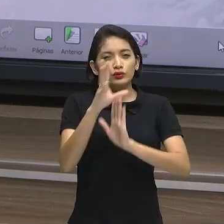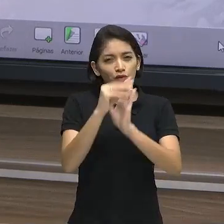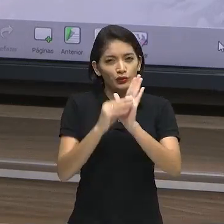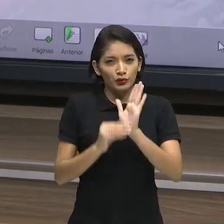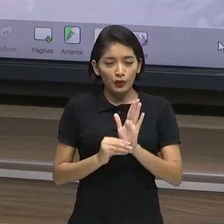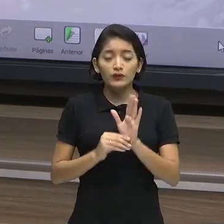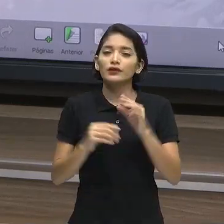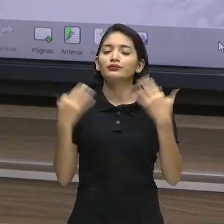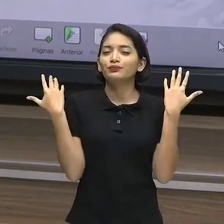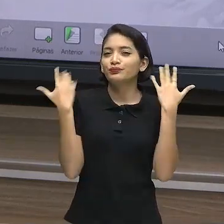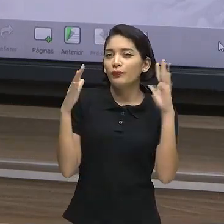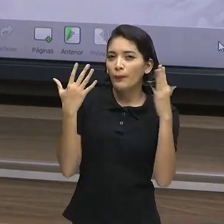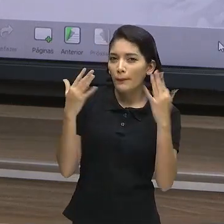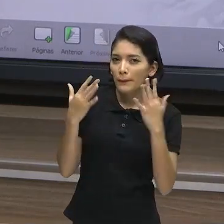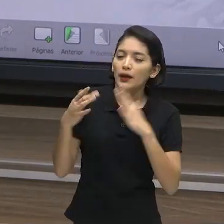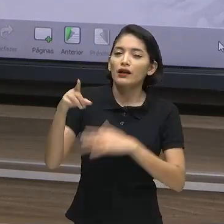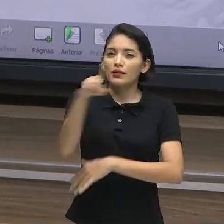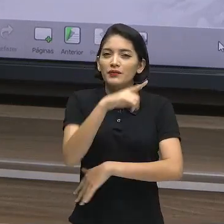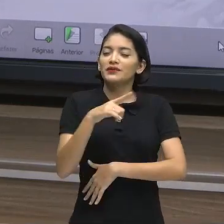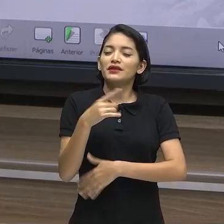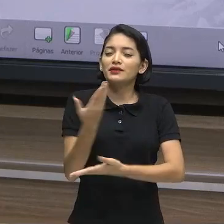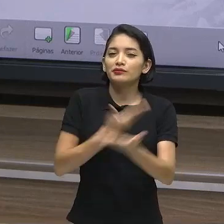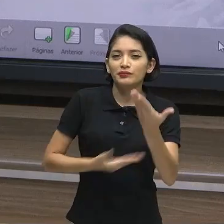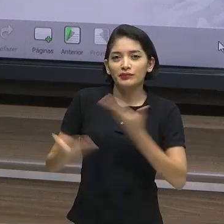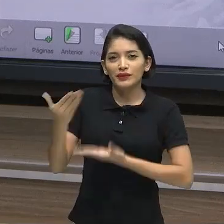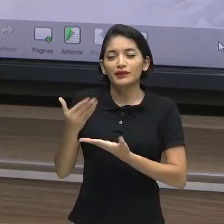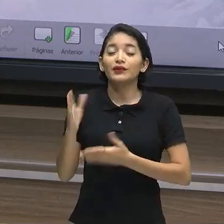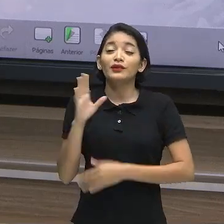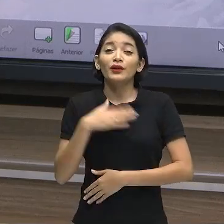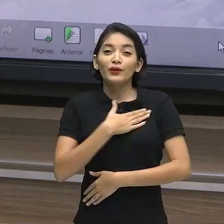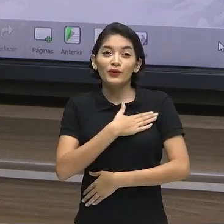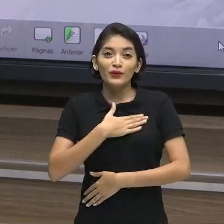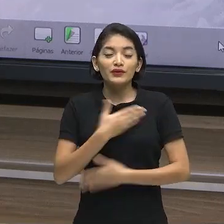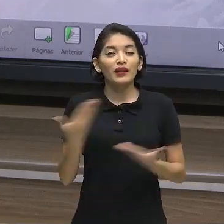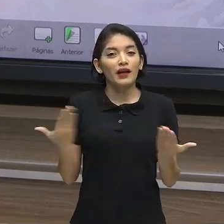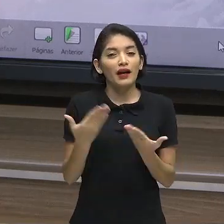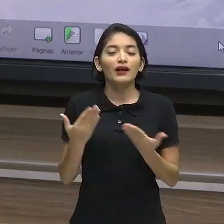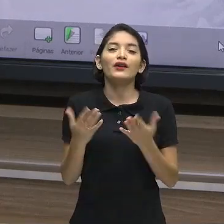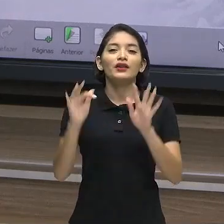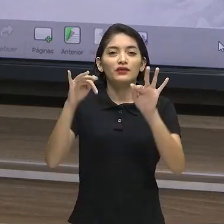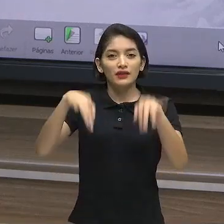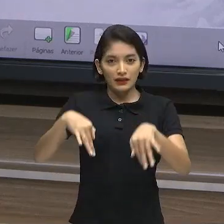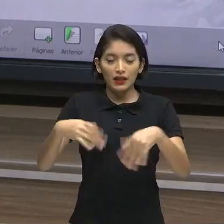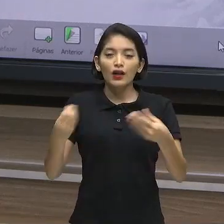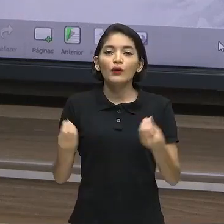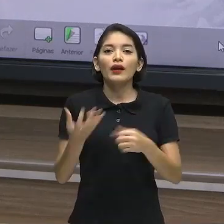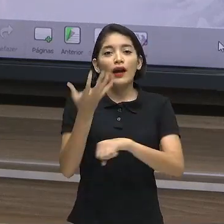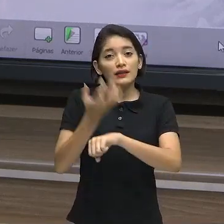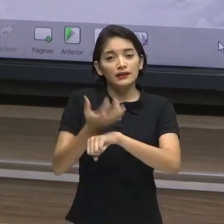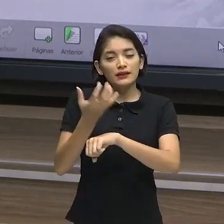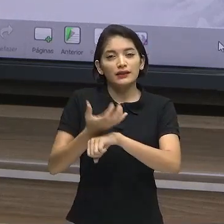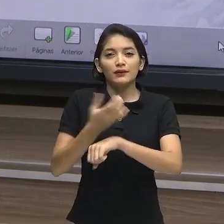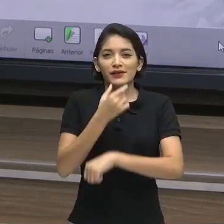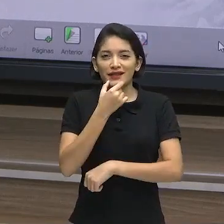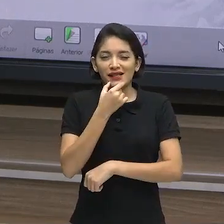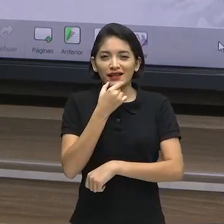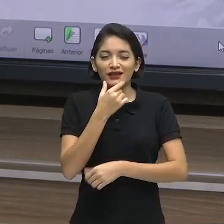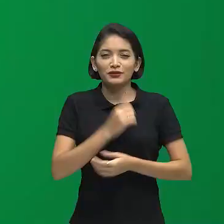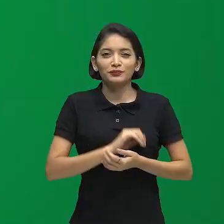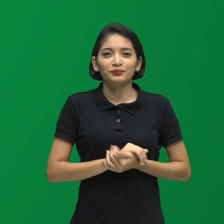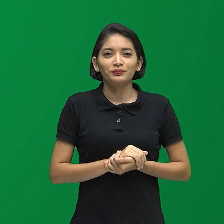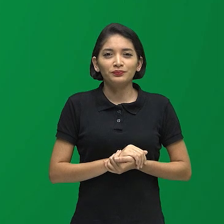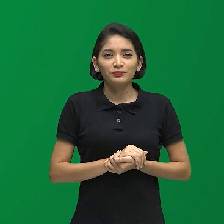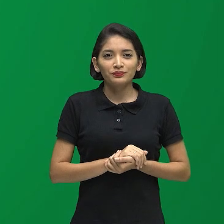Parabéns aos nossos alunos que participaram, gostei da interatividade de vocês. Vamos agora continuar com o componente de inglês.